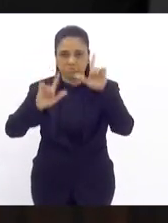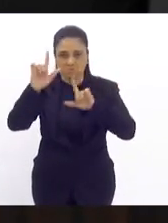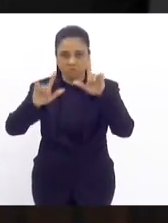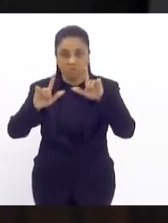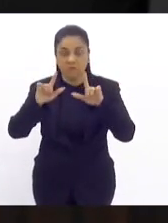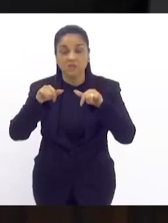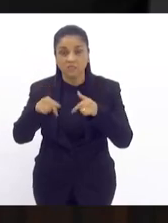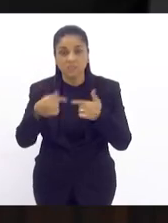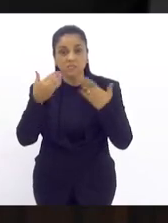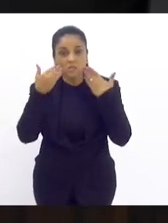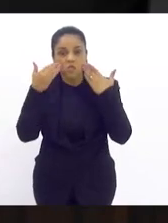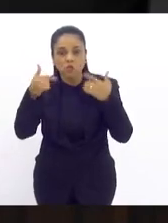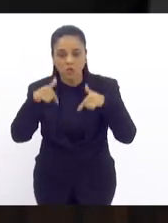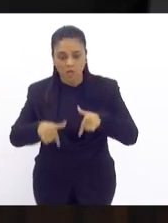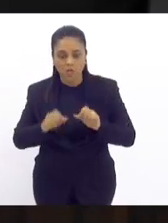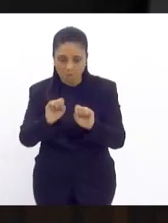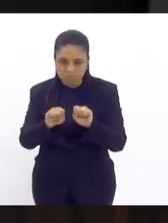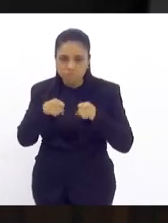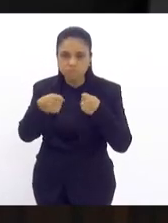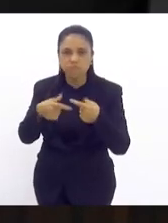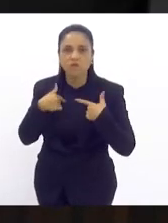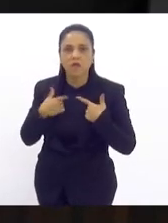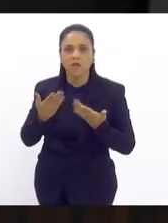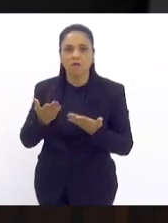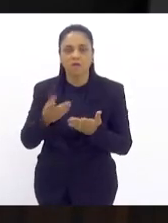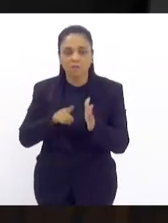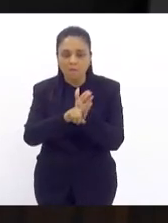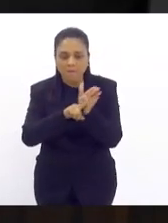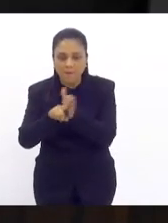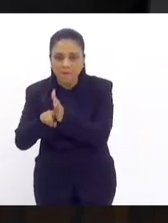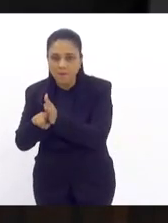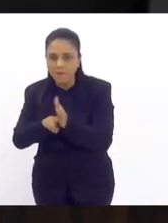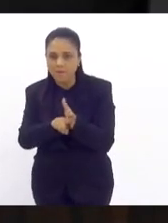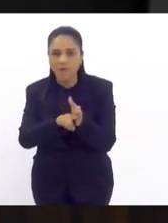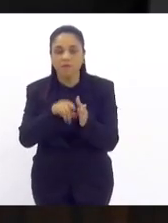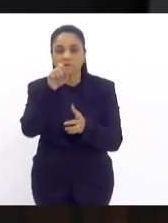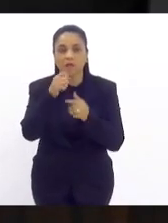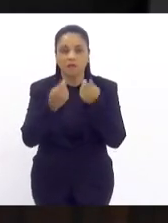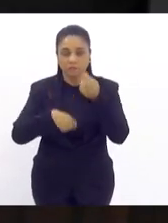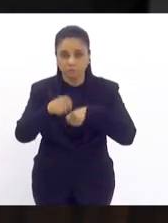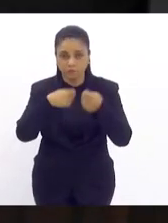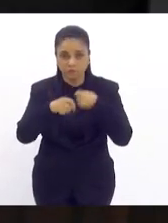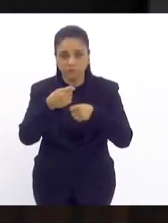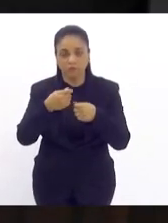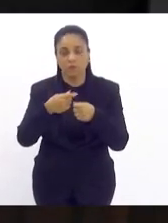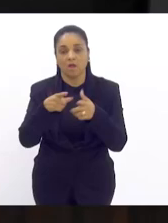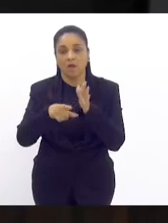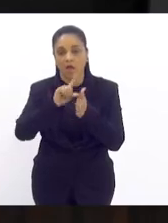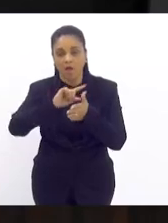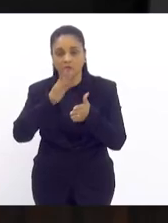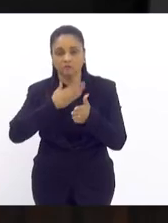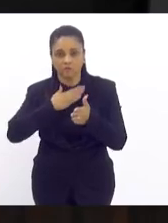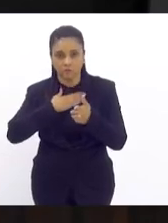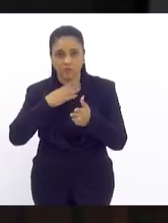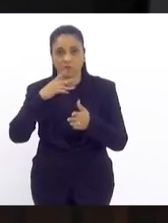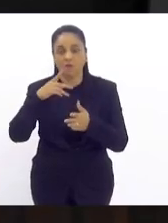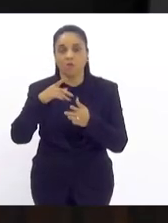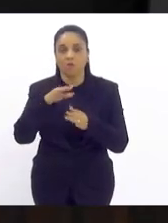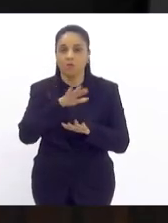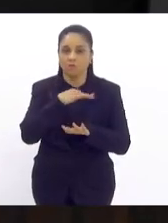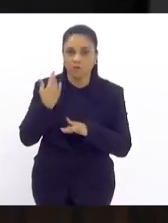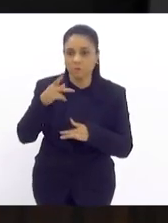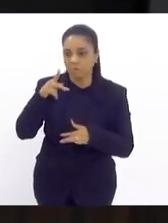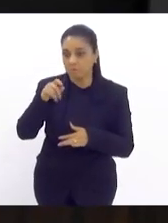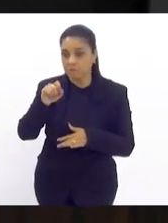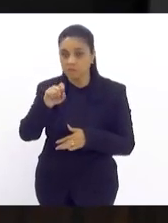a caixa preta eu tô com disposição para qualquer criação aqui porque na administração no meu antecessor e do Falecido pisciano acontecer